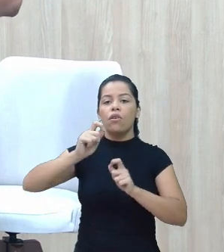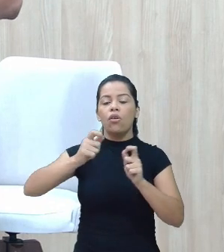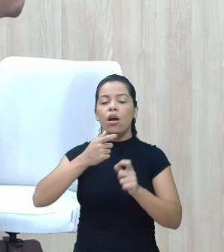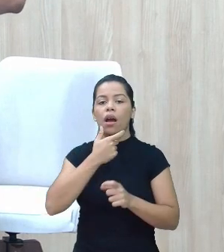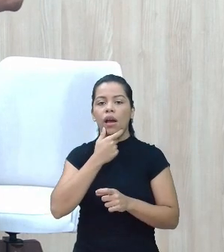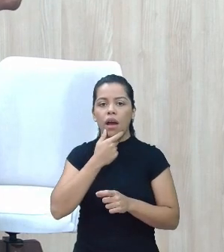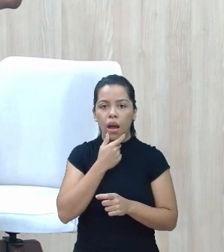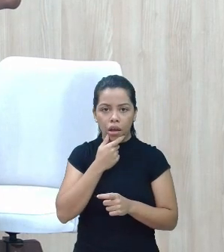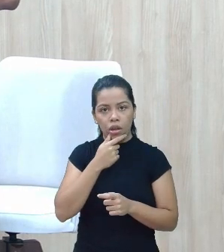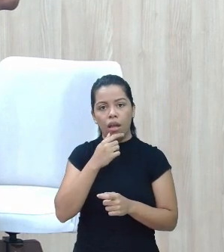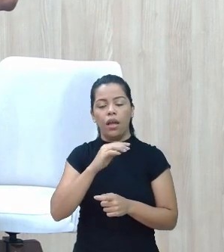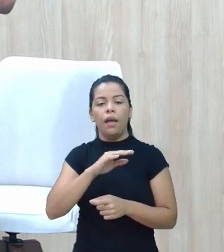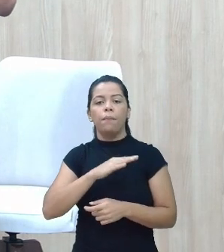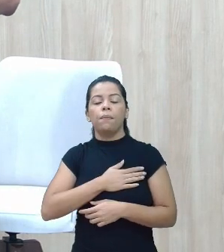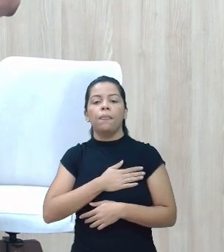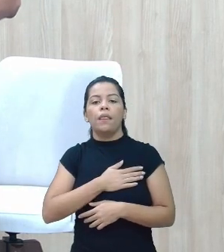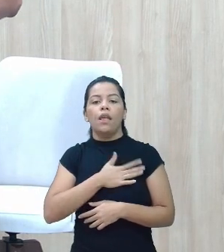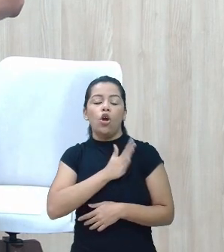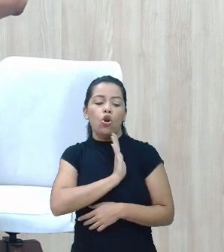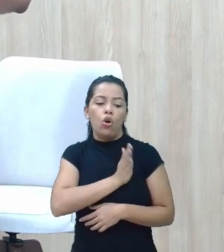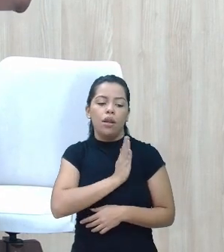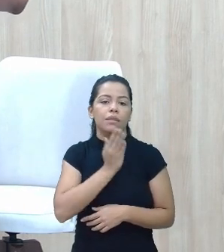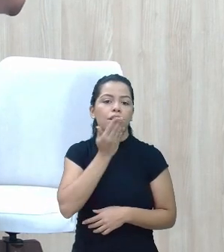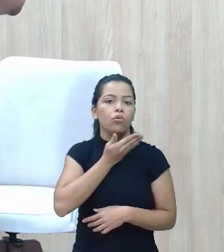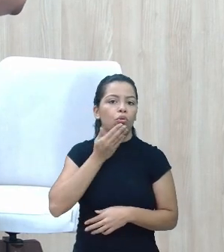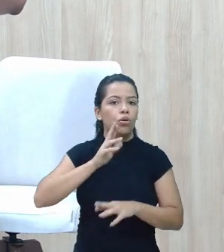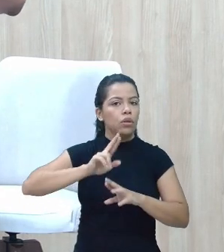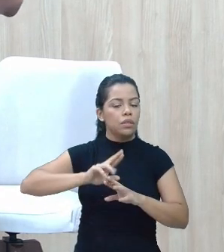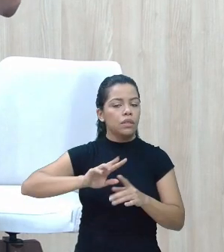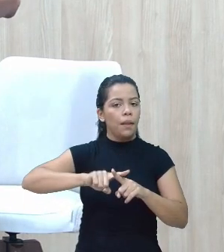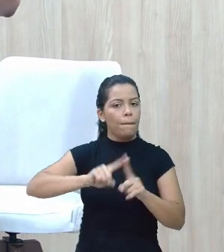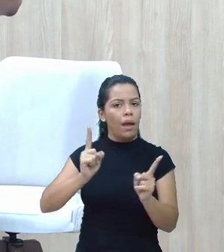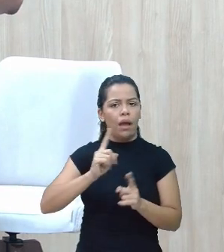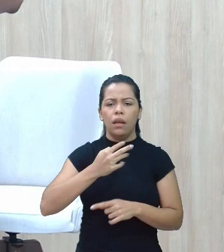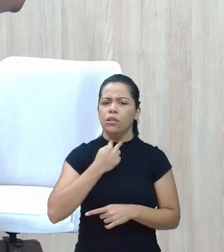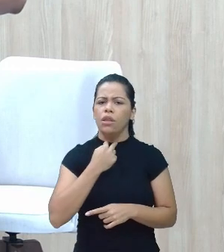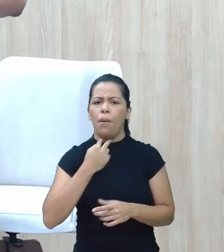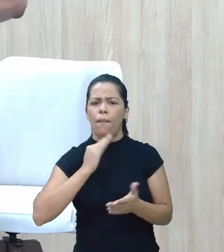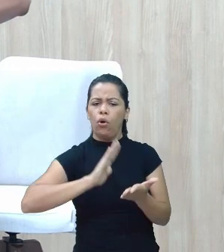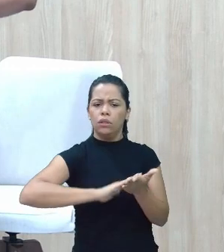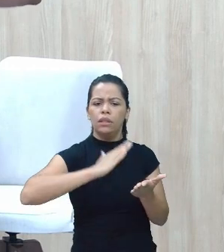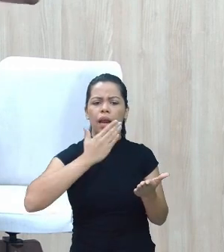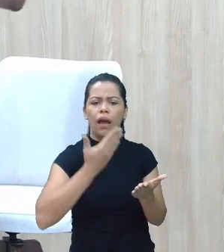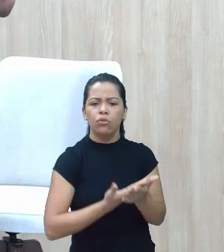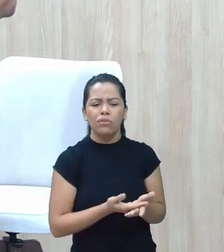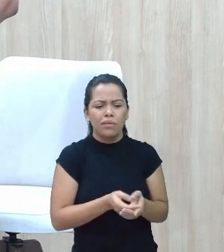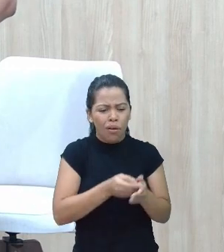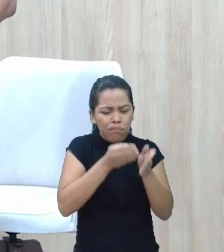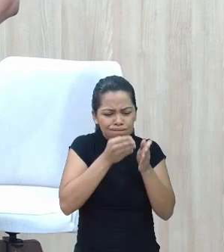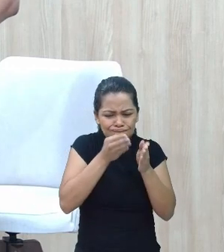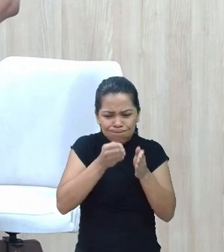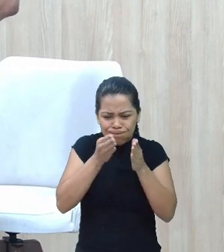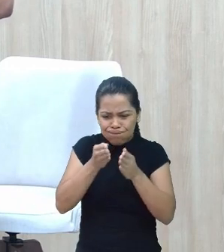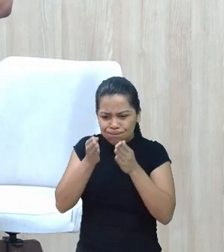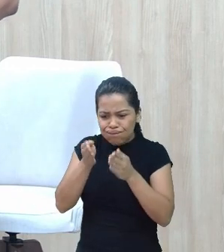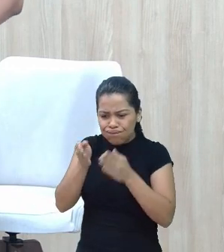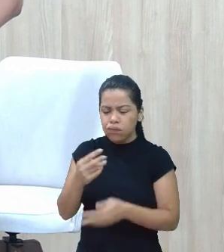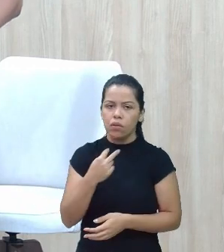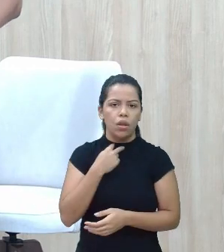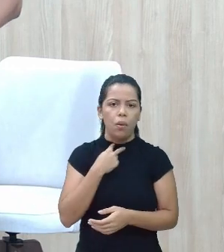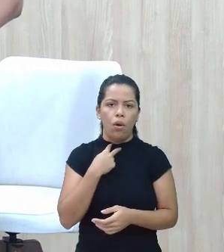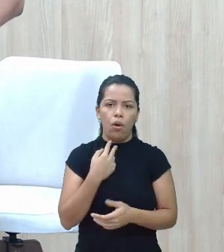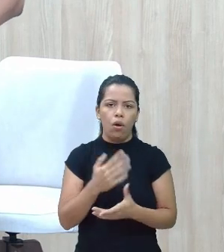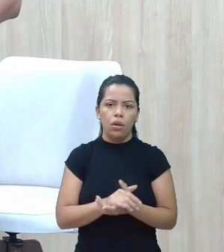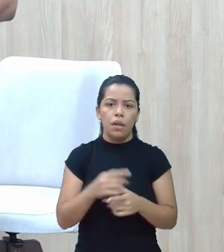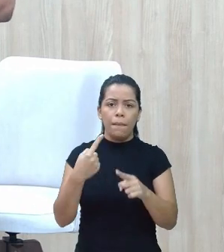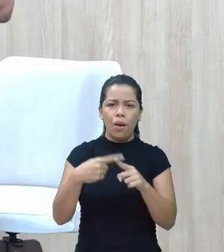ou seja, de regras, de algumas palavras, vai lhe dar a base para você compreender algumas coisas. Você não vai compreender